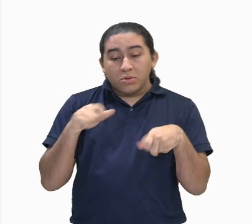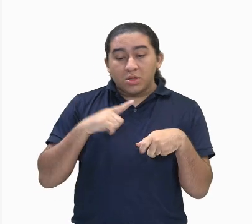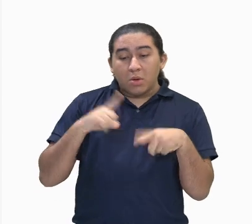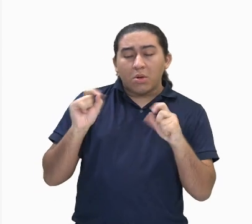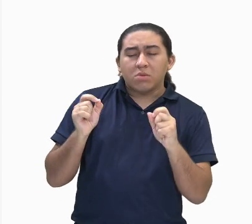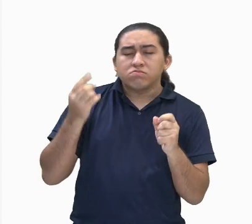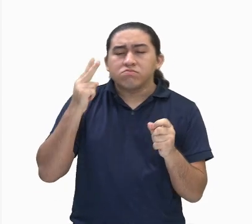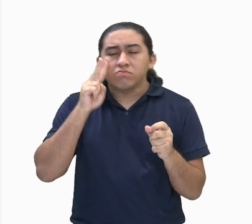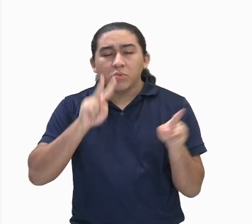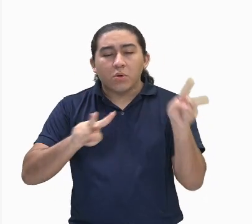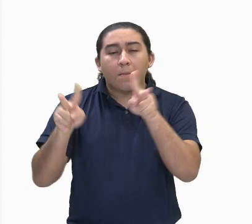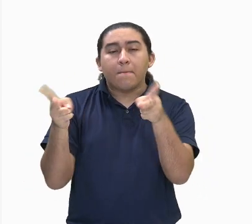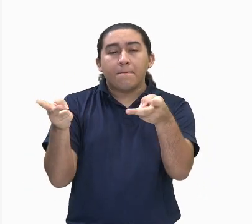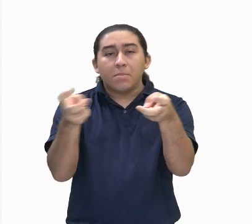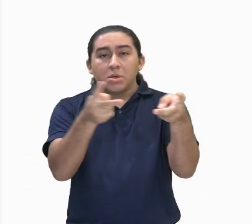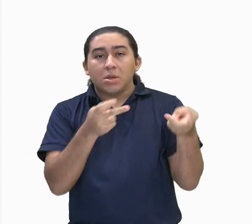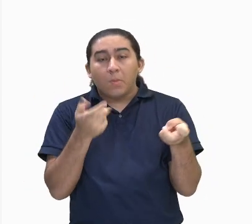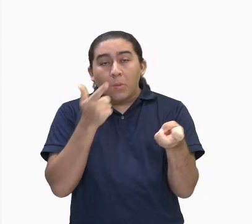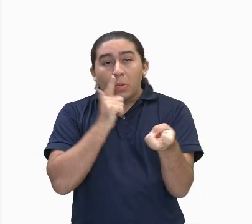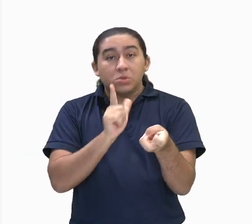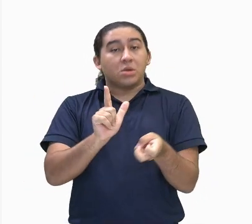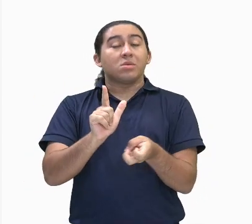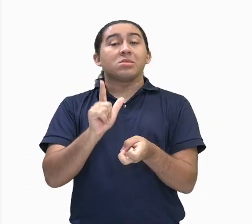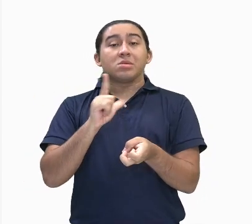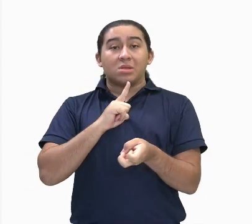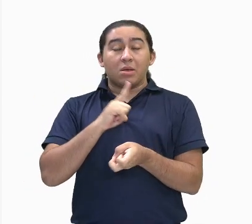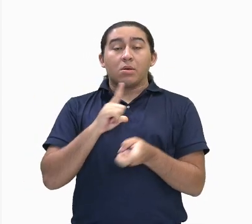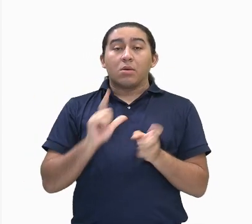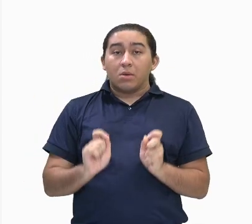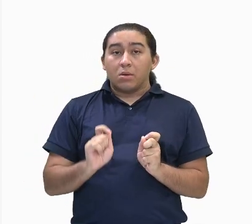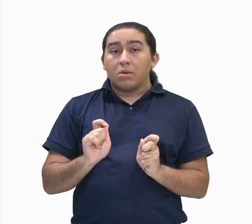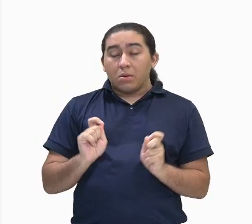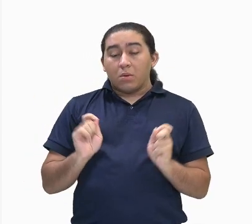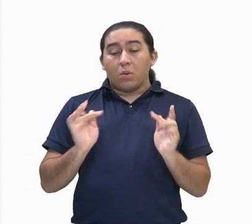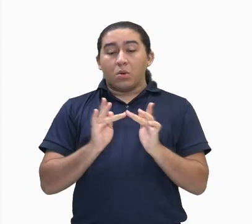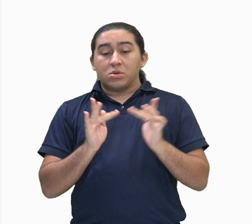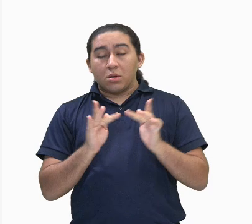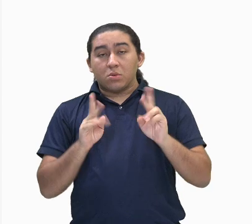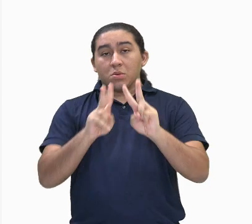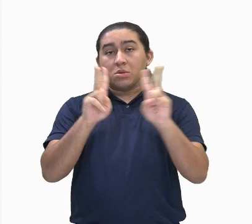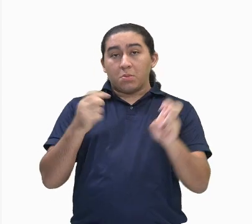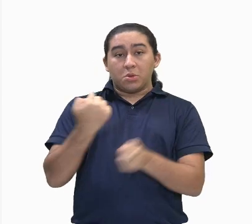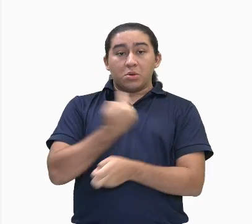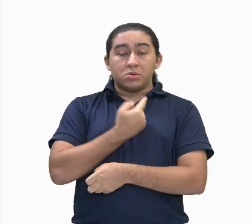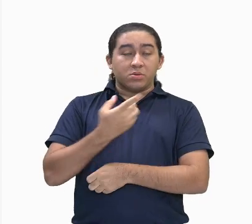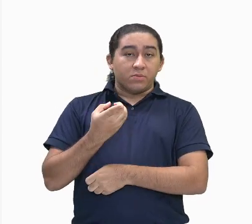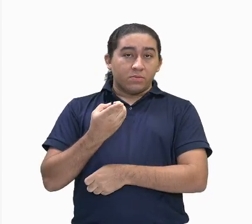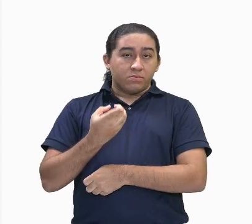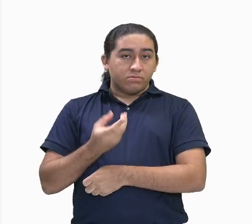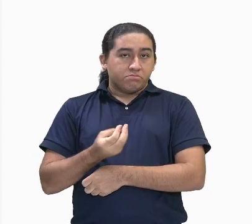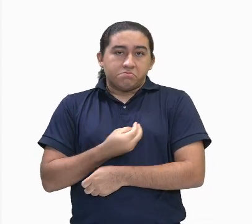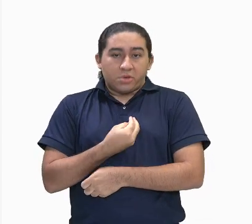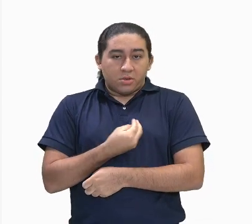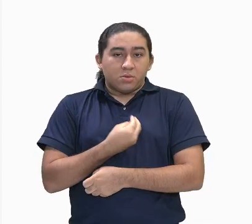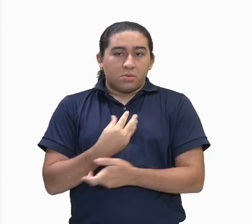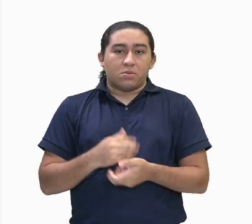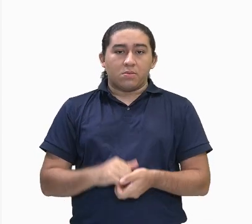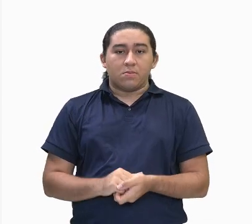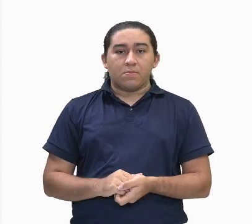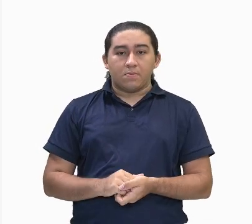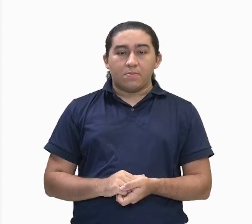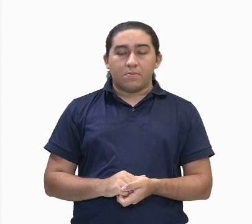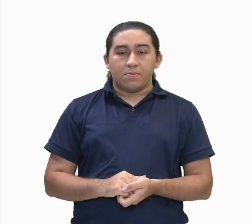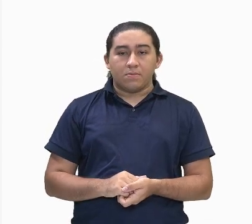o invisível se torne parte palpável de nossas vidas diárias. Olha aí, o símbolo